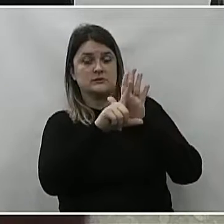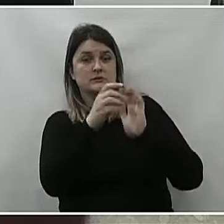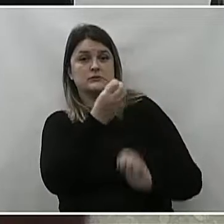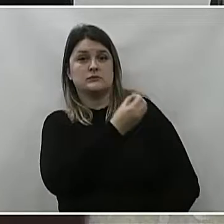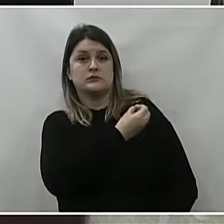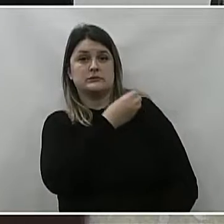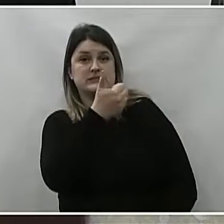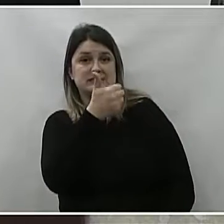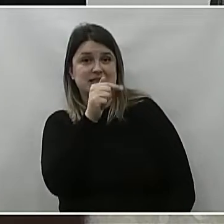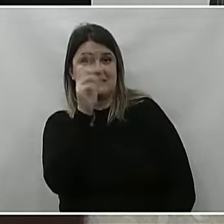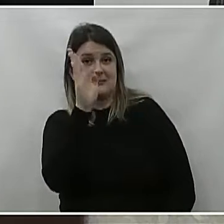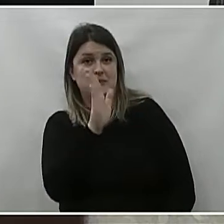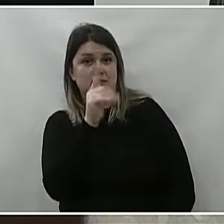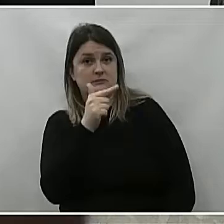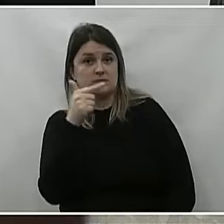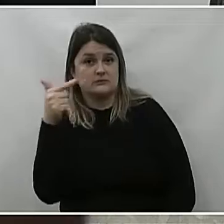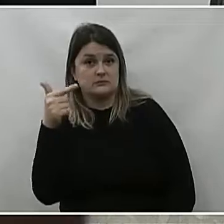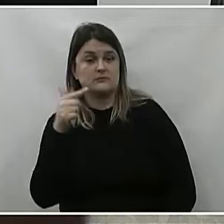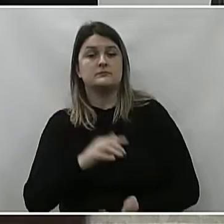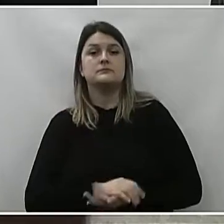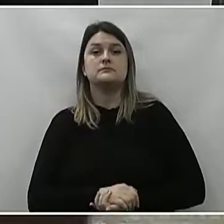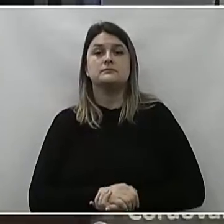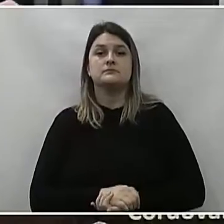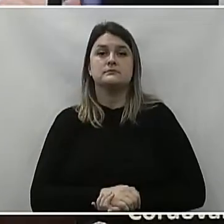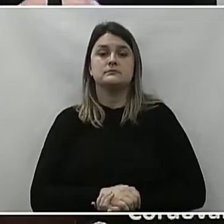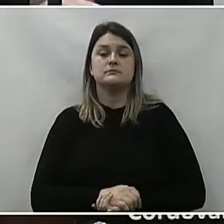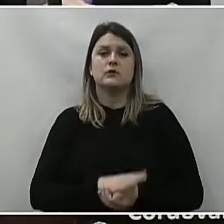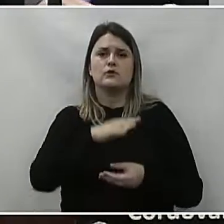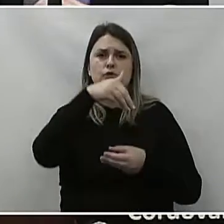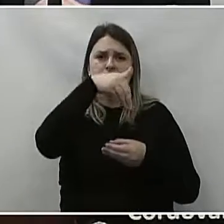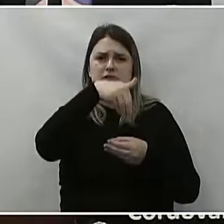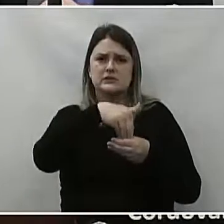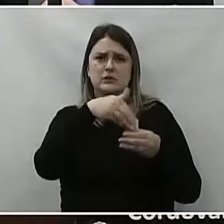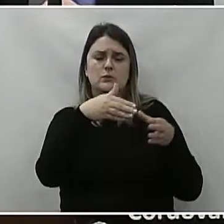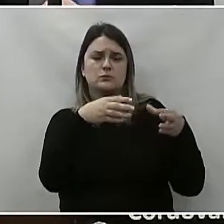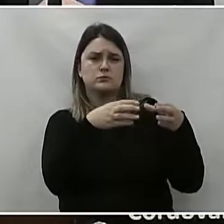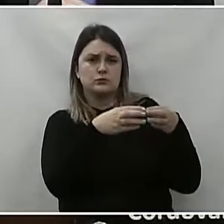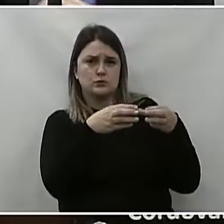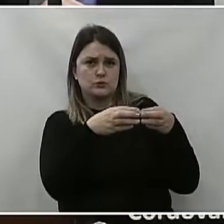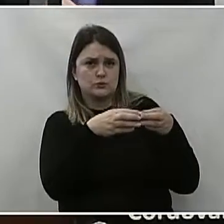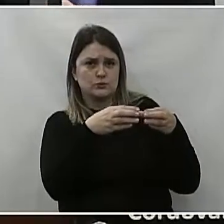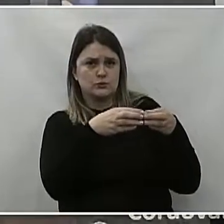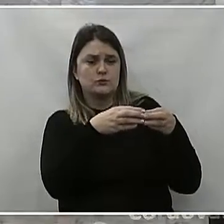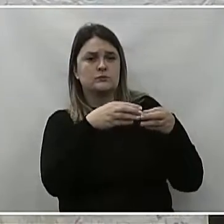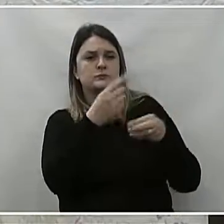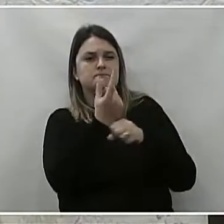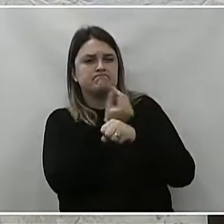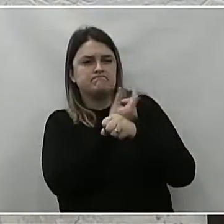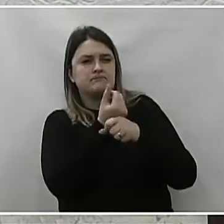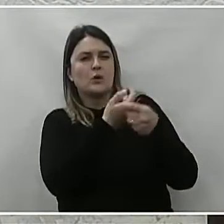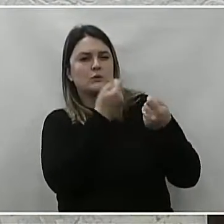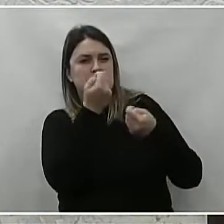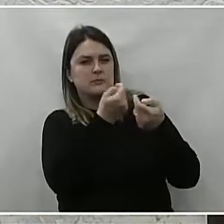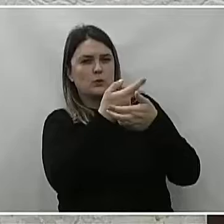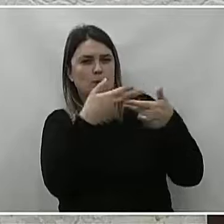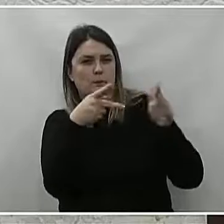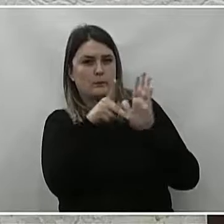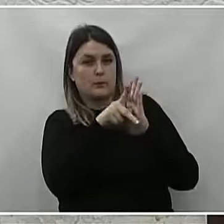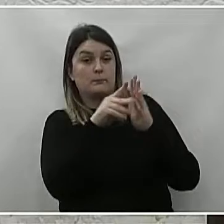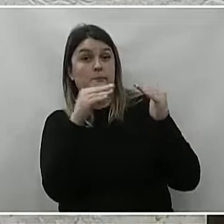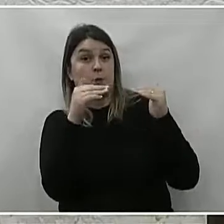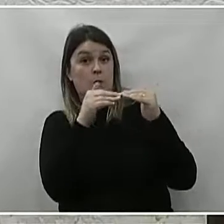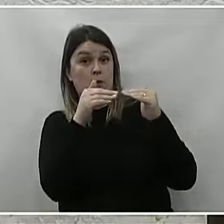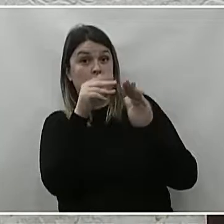Ordinária, número 17 de 2022. Votação do parecer fundamentado da Comissão de Finanças, Orçamento e Patrimônio.